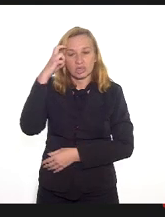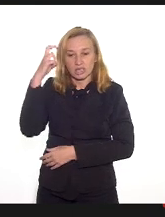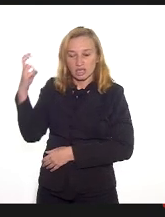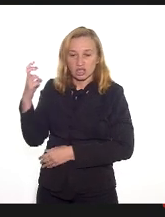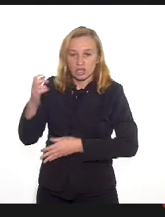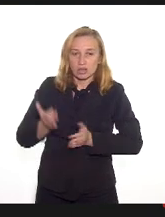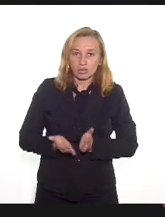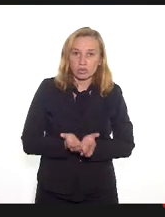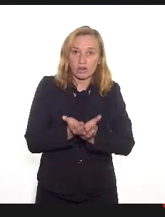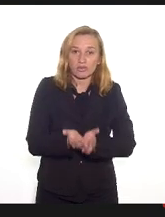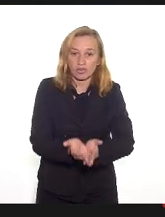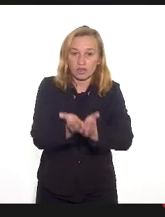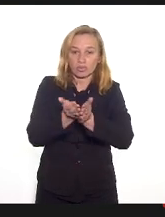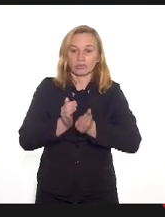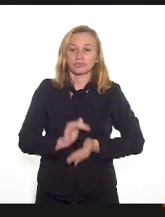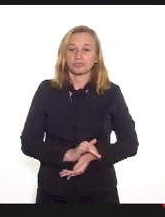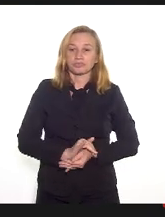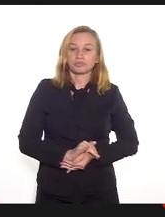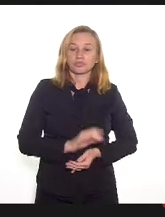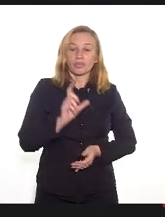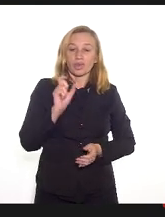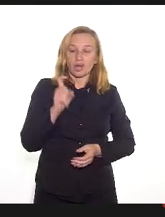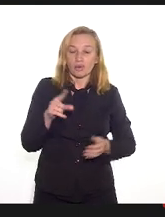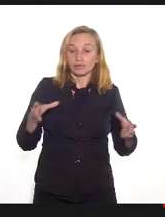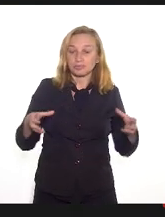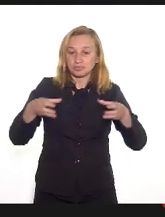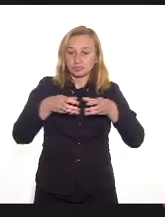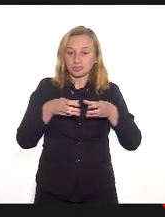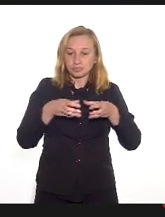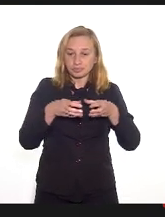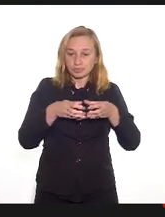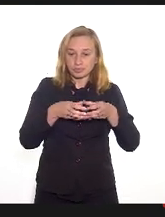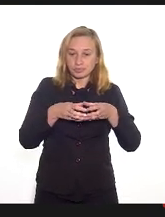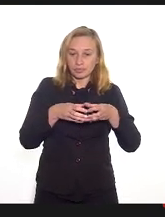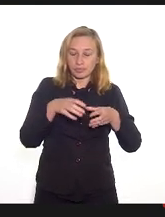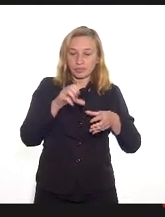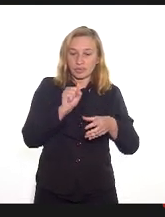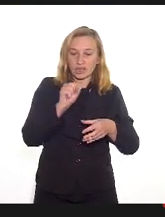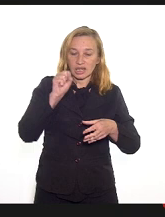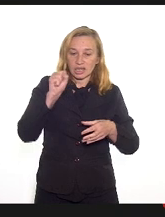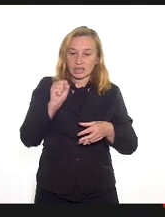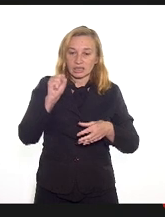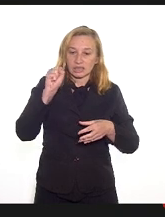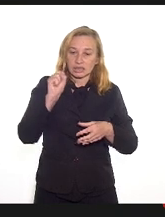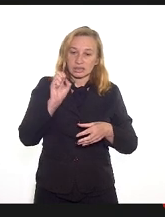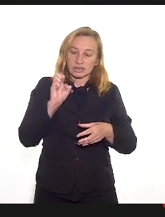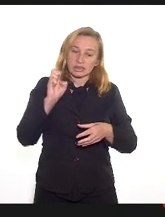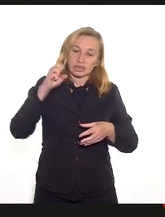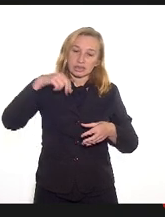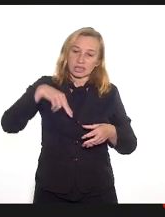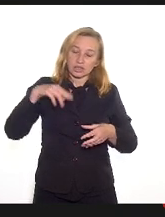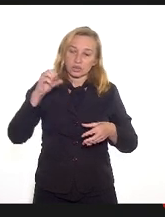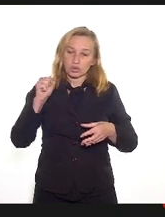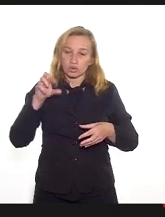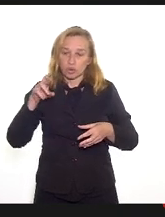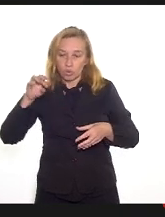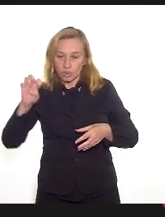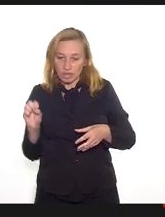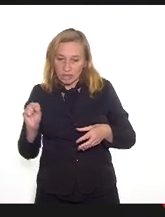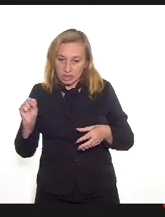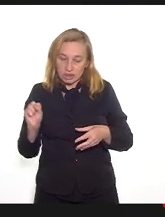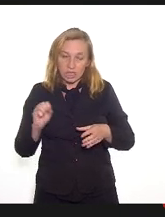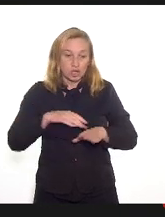navio, né? O navio, na realidade, é um conjunto de sensores e armas, né? Toda